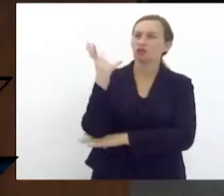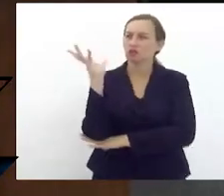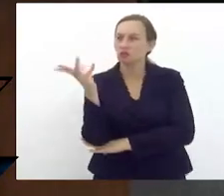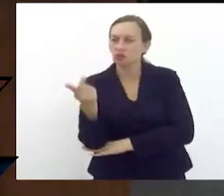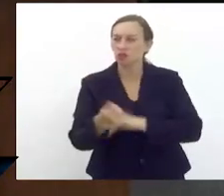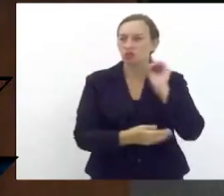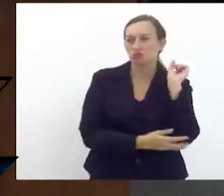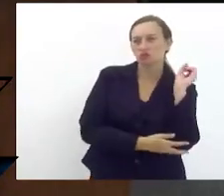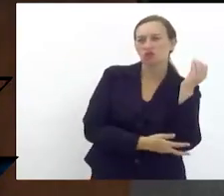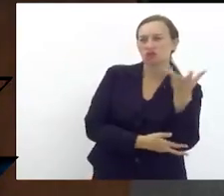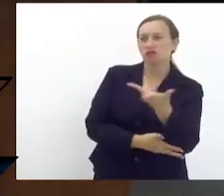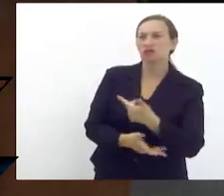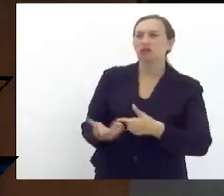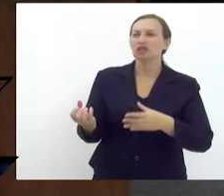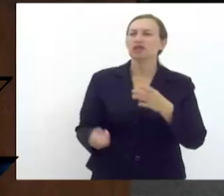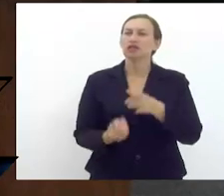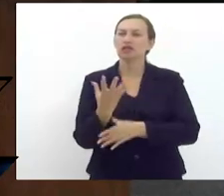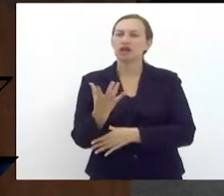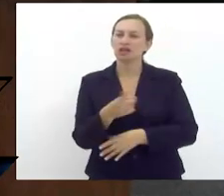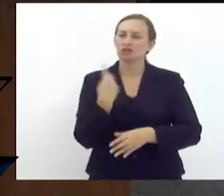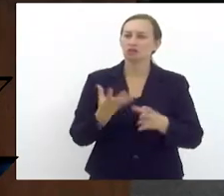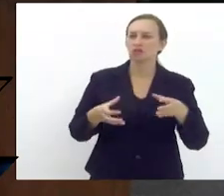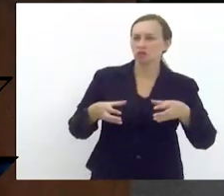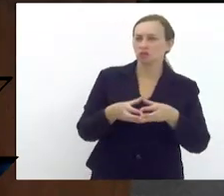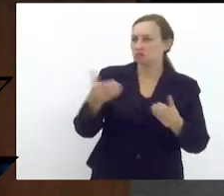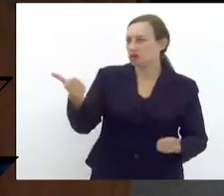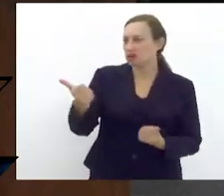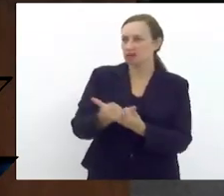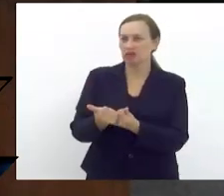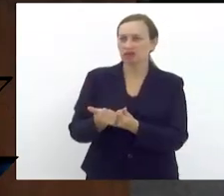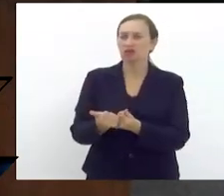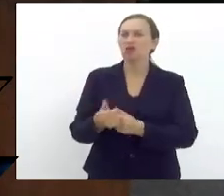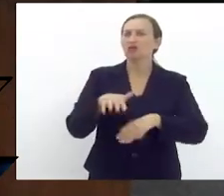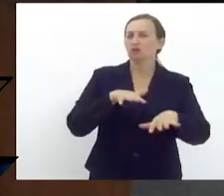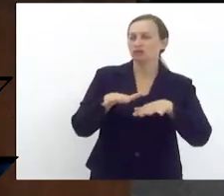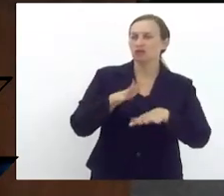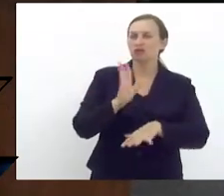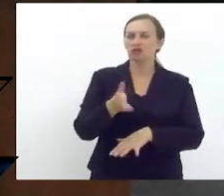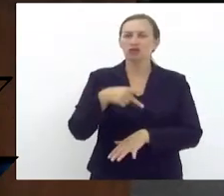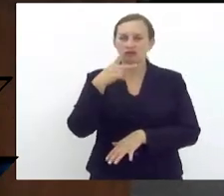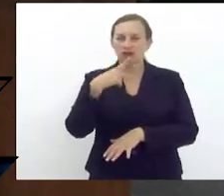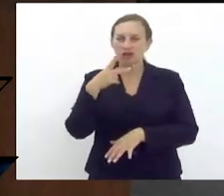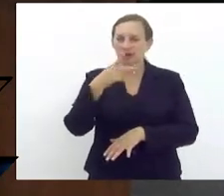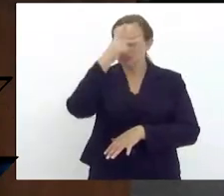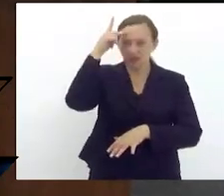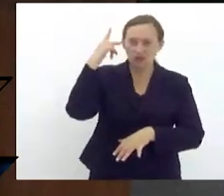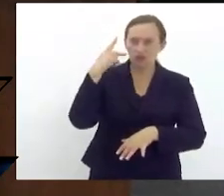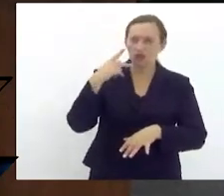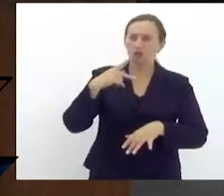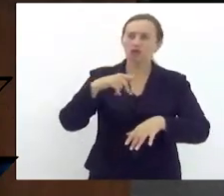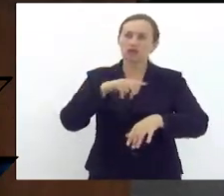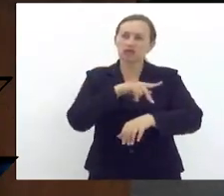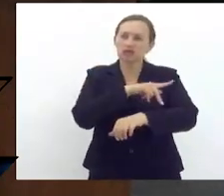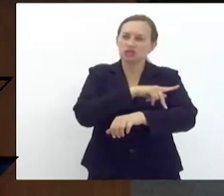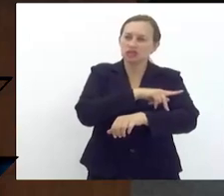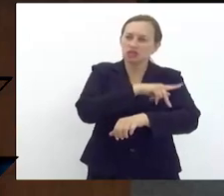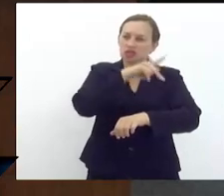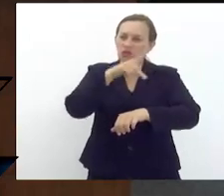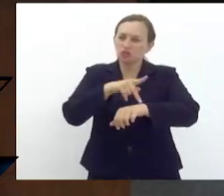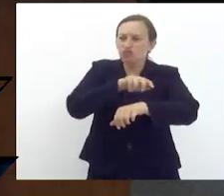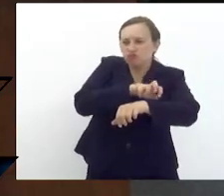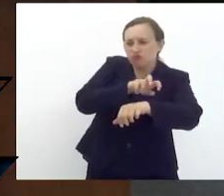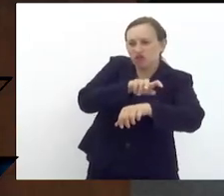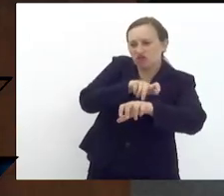construída nossa equipe técnica em parceria com o movimento como se tem de montanhistas e uma série de organizações